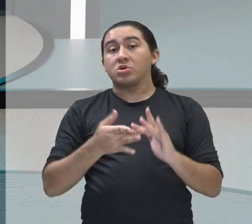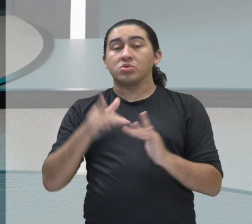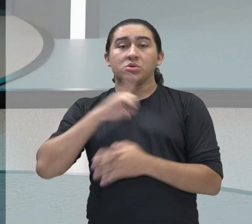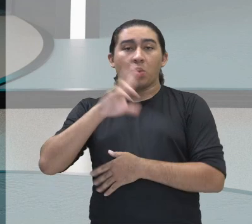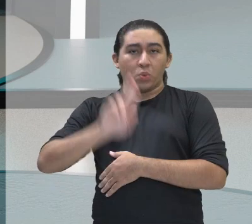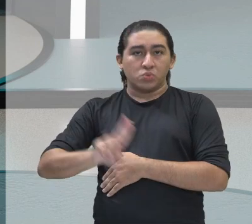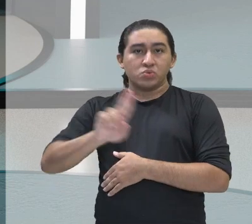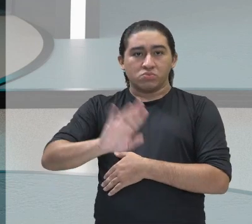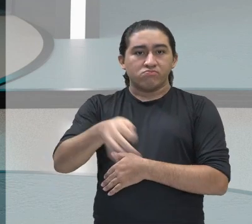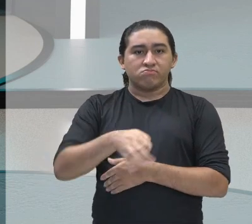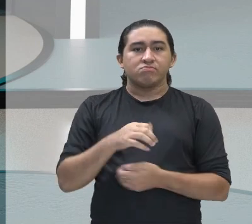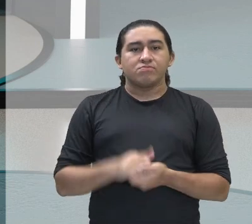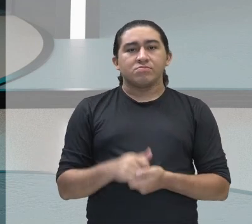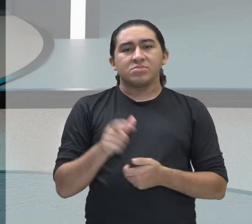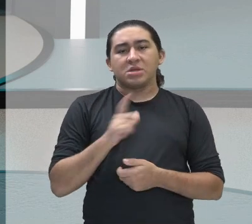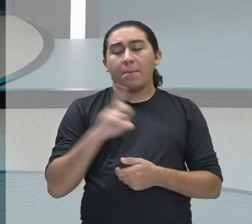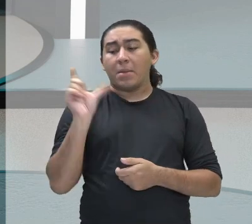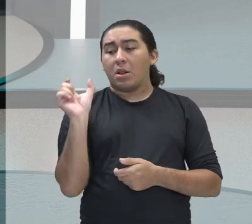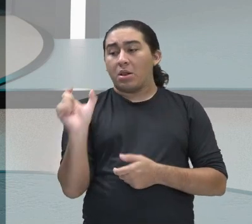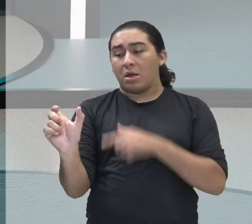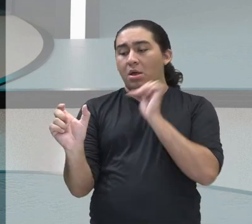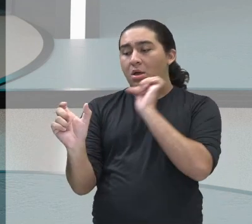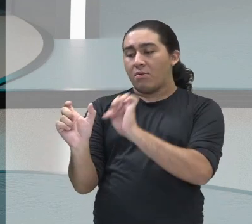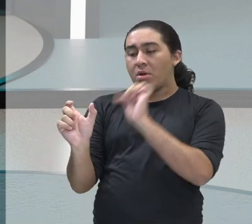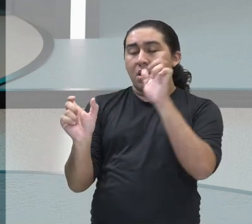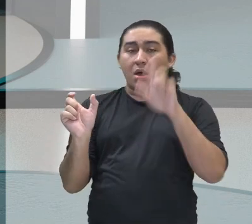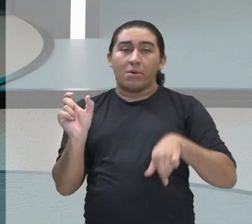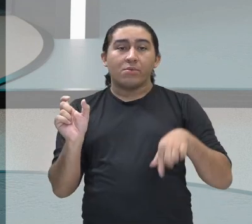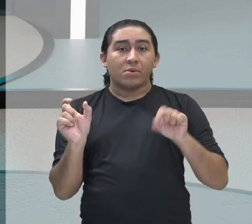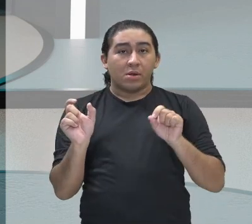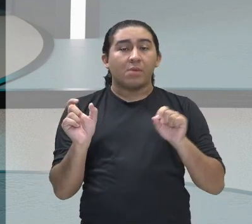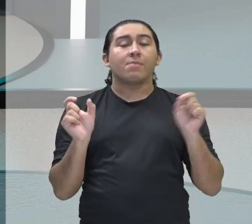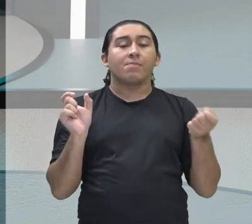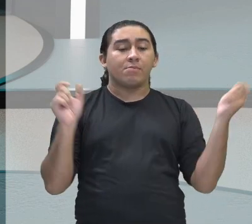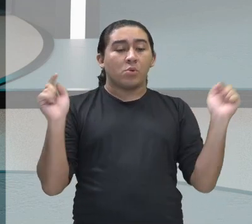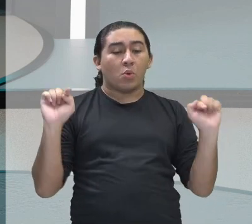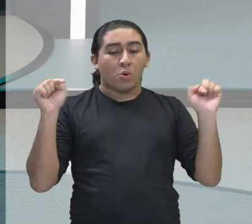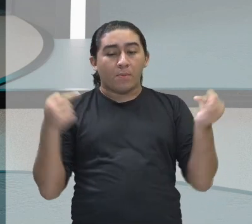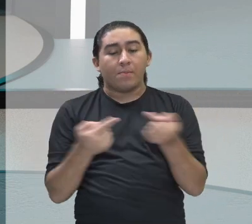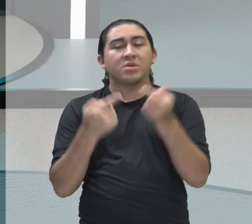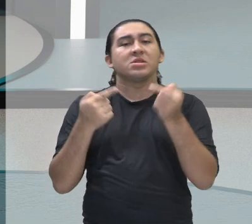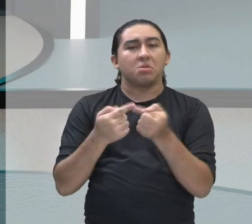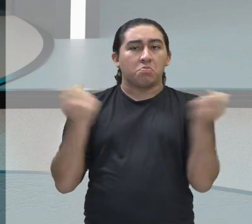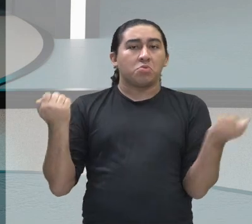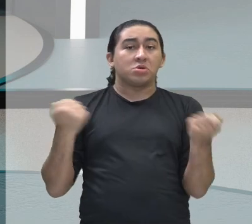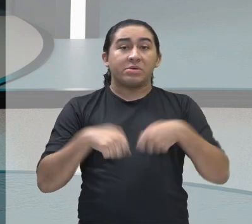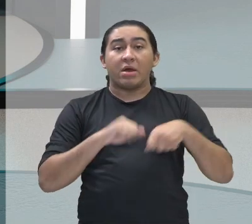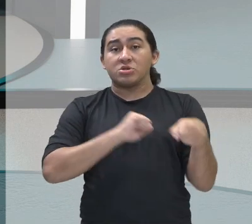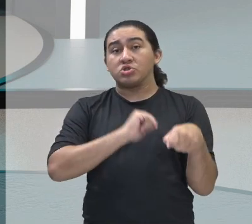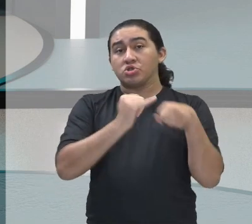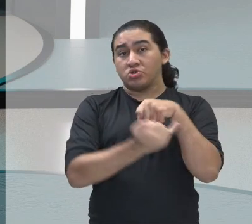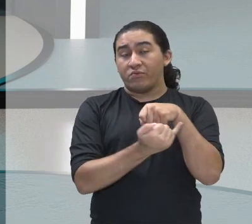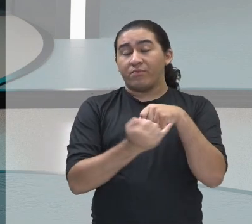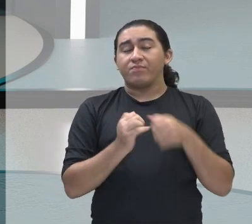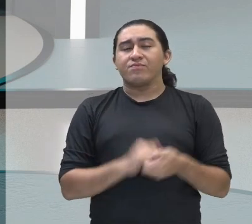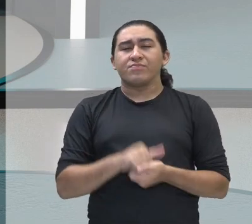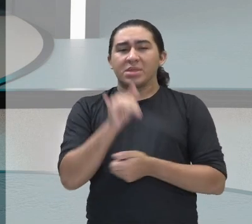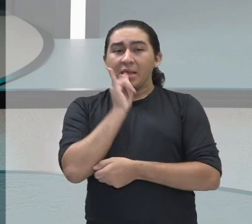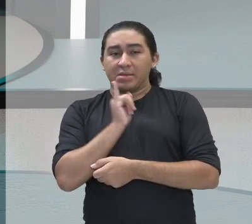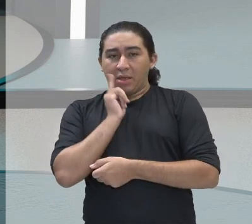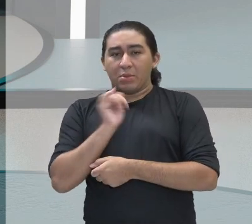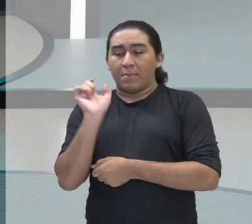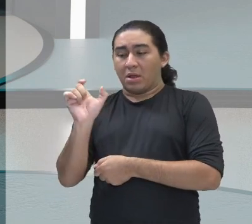aplicado. Tem palavras, gente, que são classificadas mesmo como adjetivo. Por exemplo, a